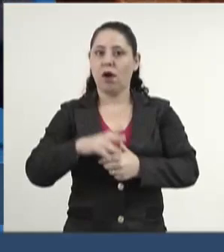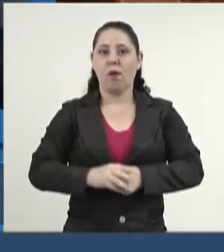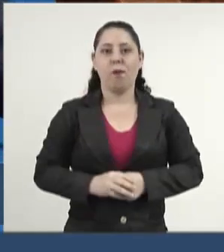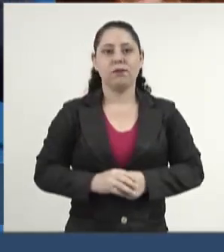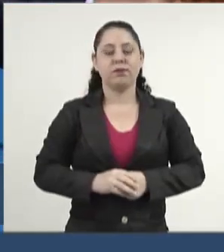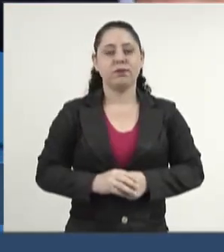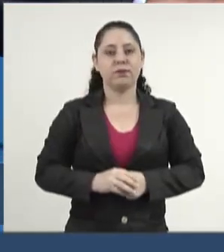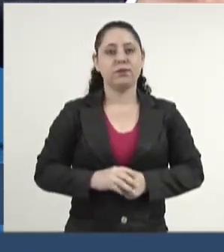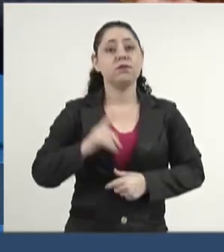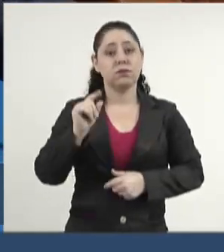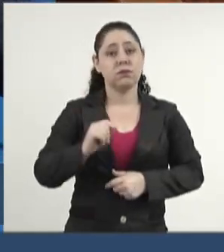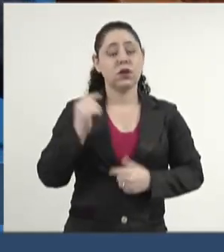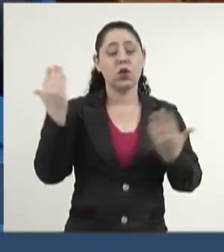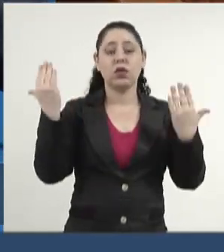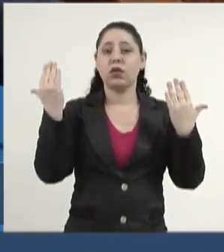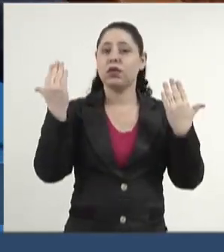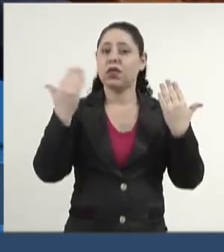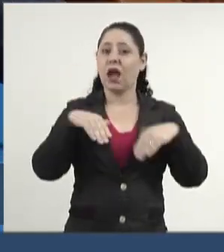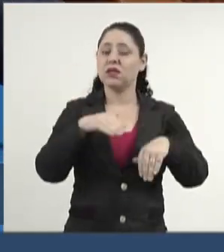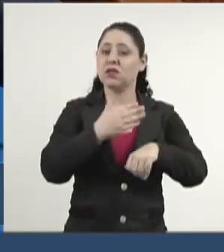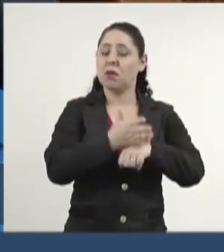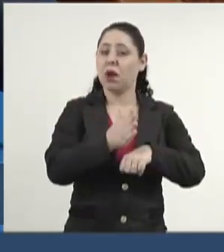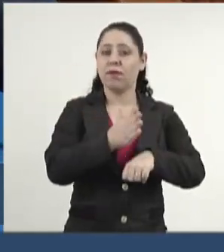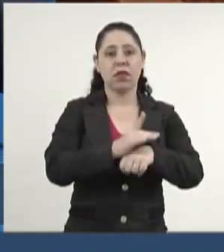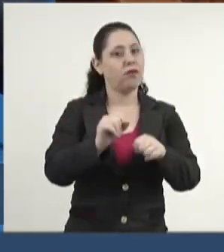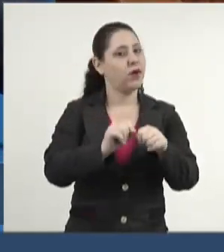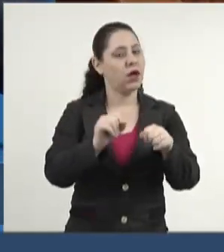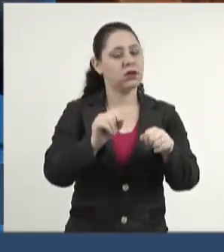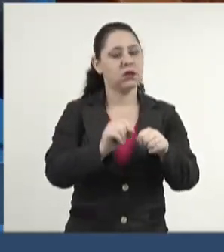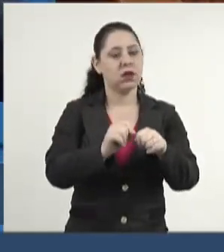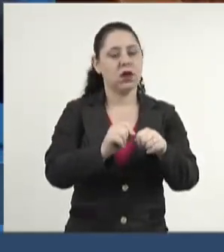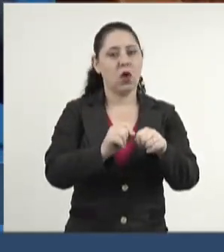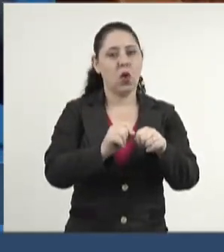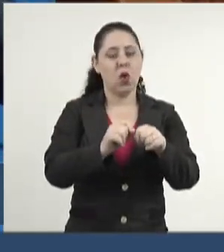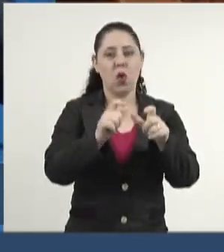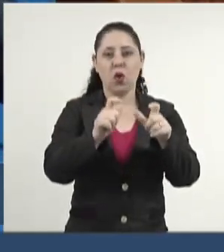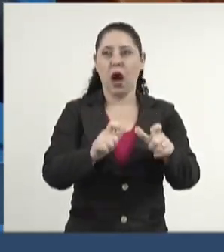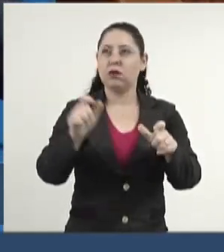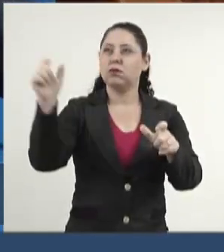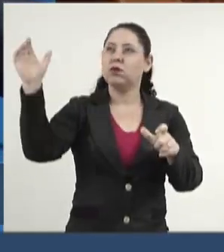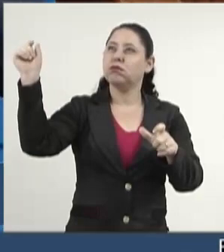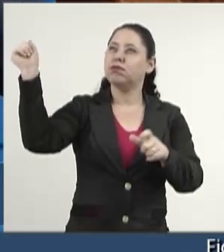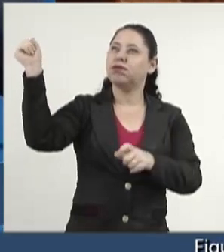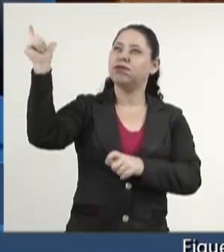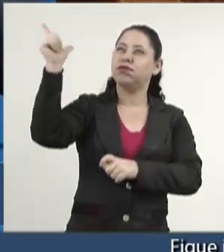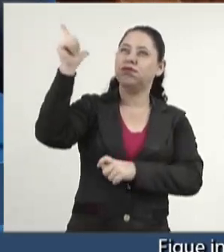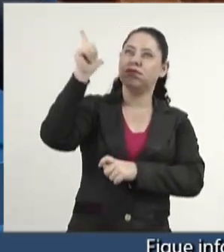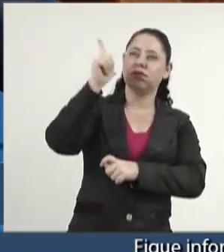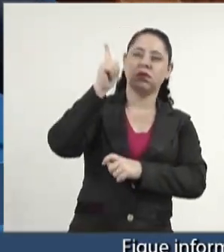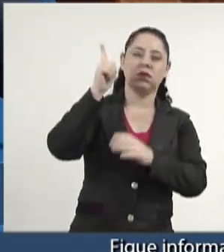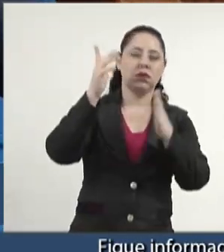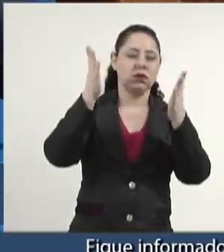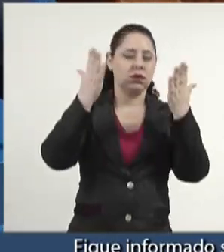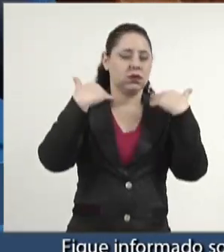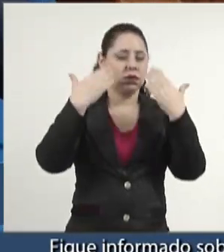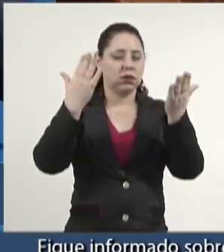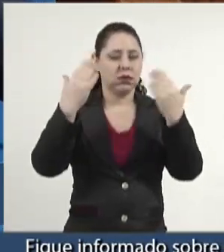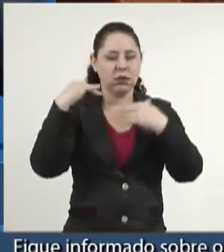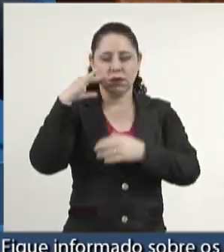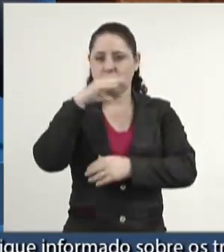né? E que o teste não seja realizado em condições de calor